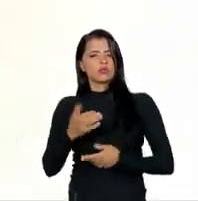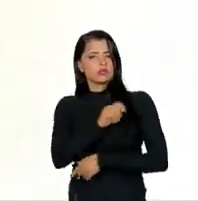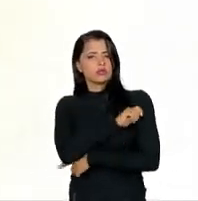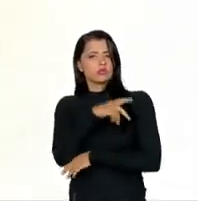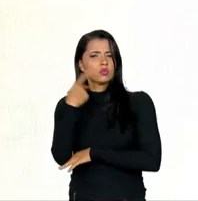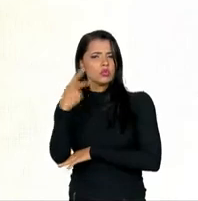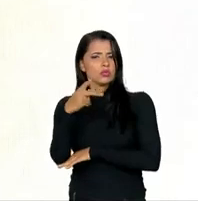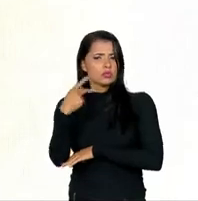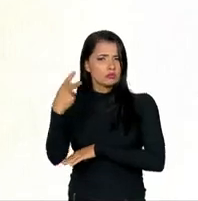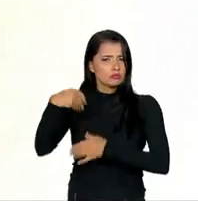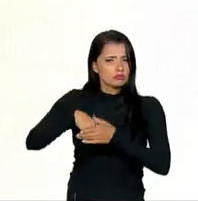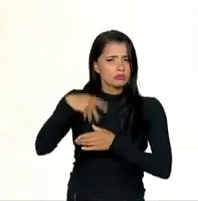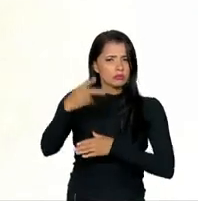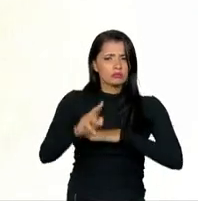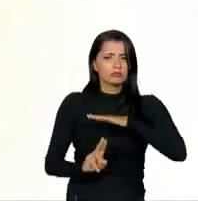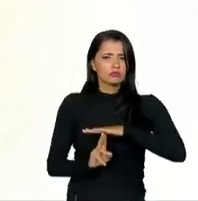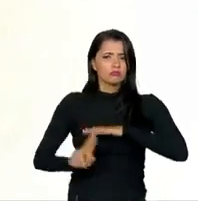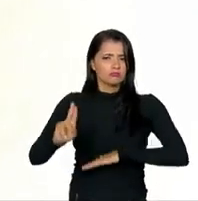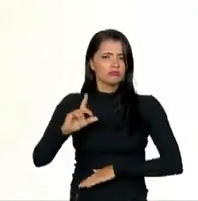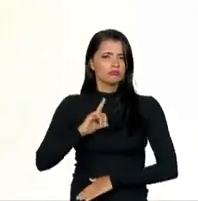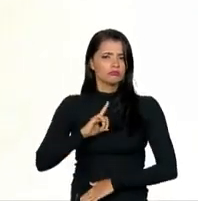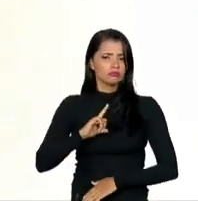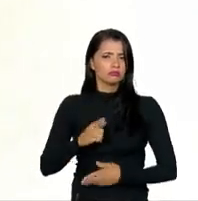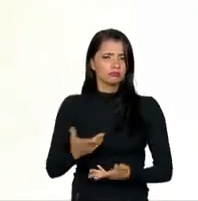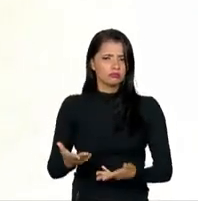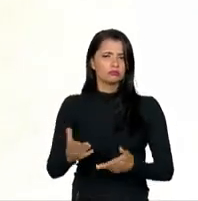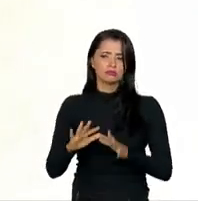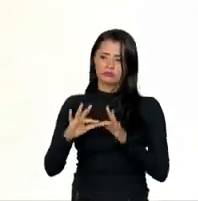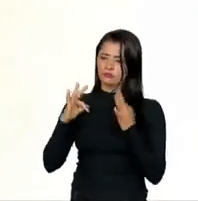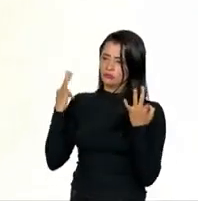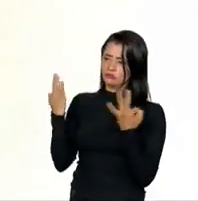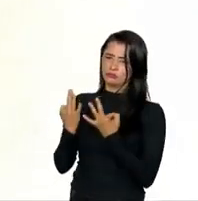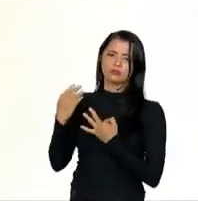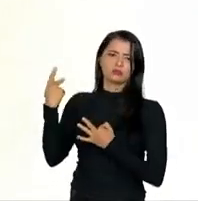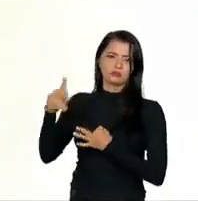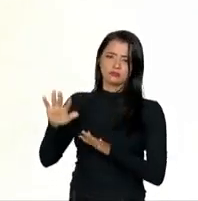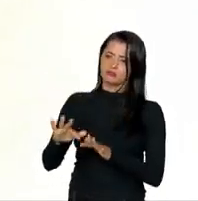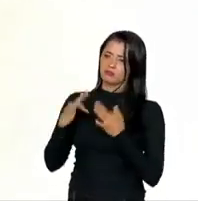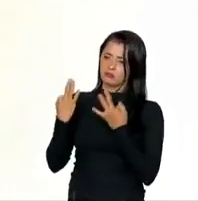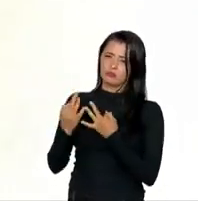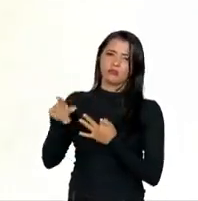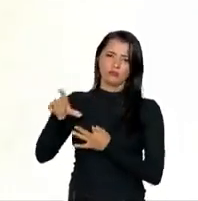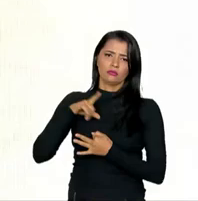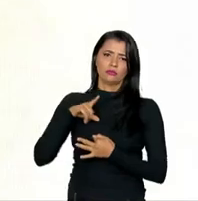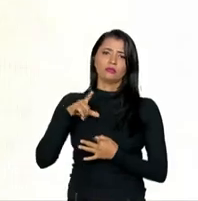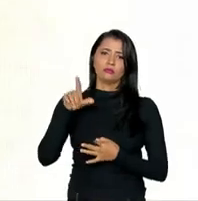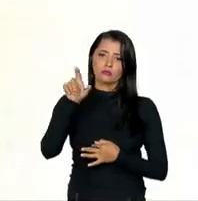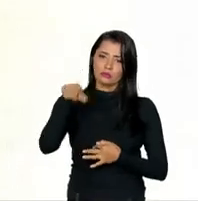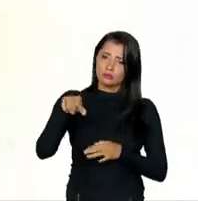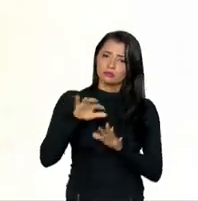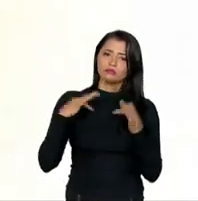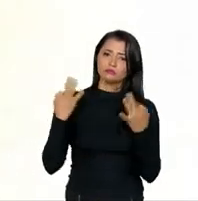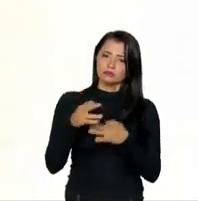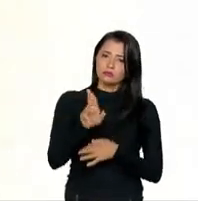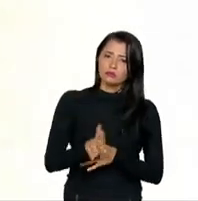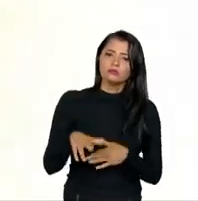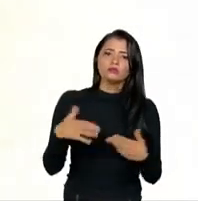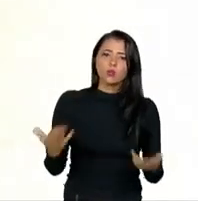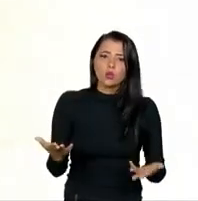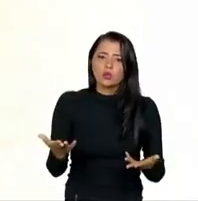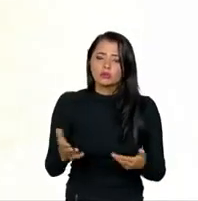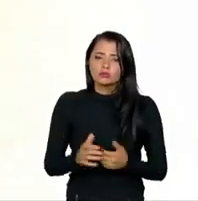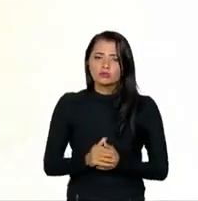sua universidade têm famílias, são de famílias que estão no Bolsa Família? Quantas